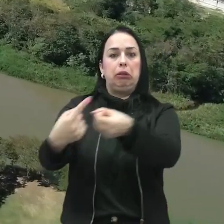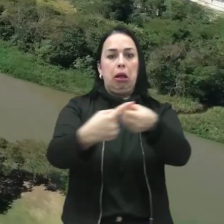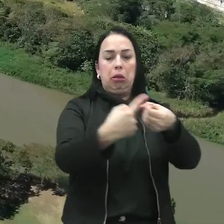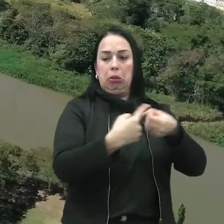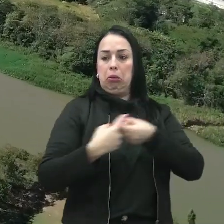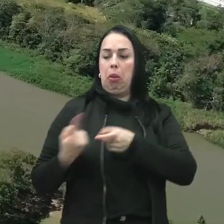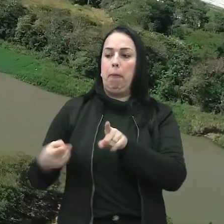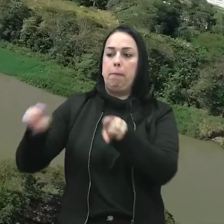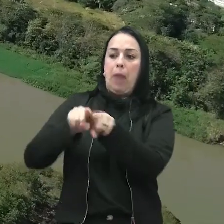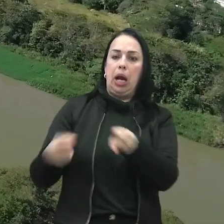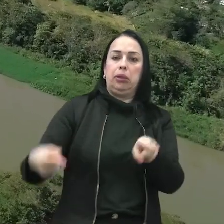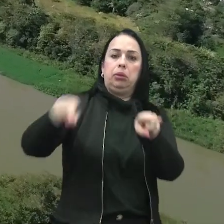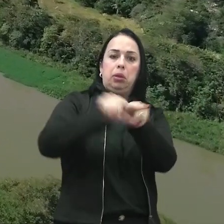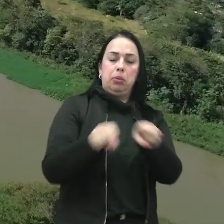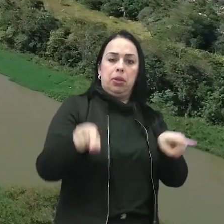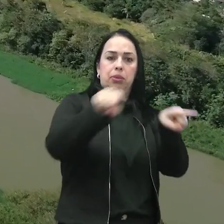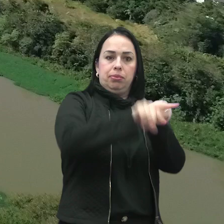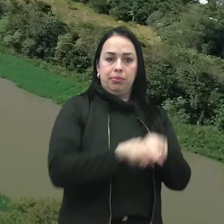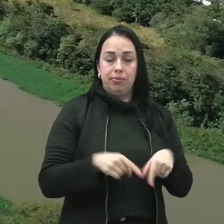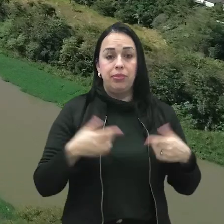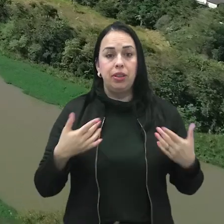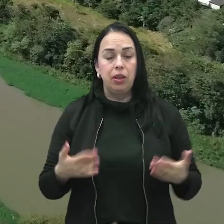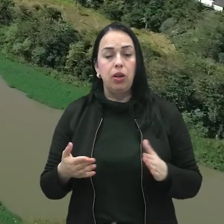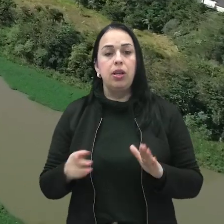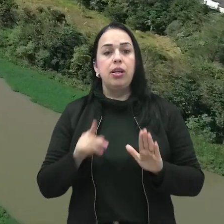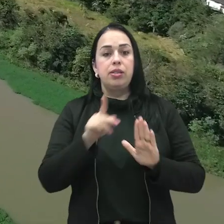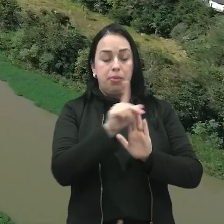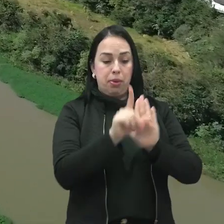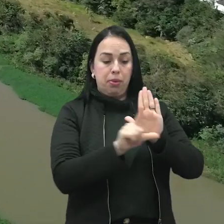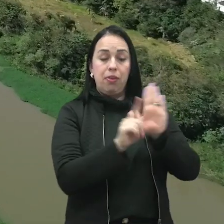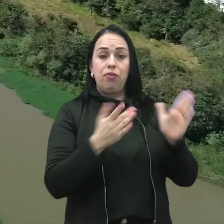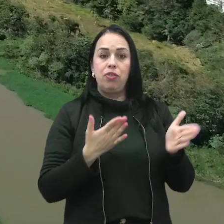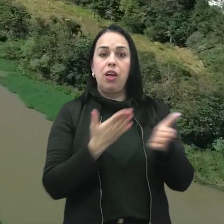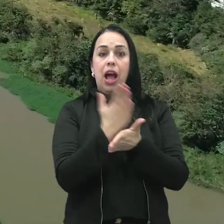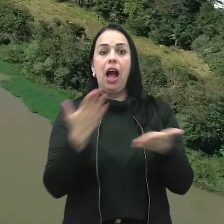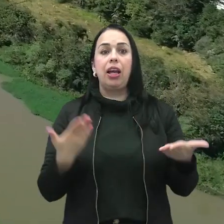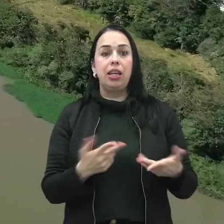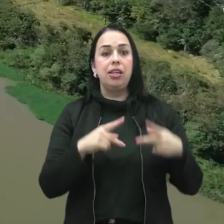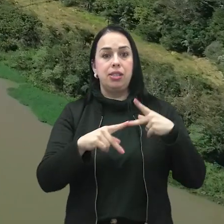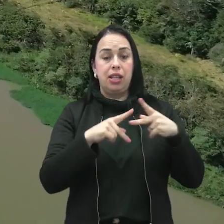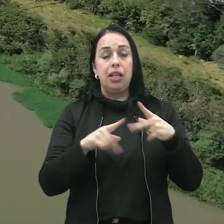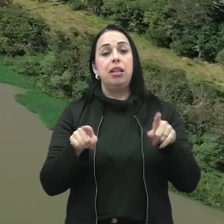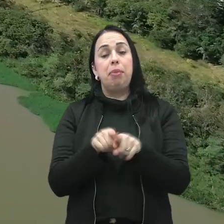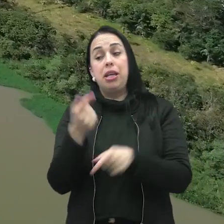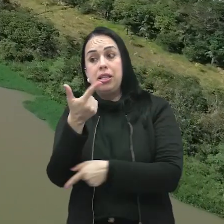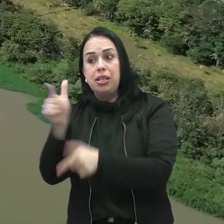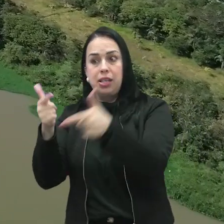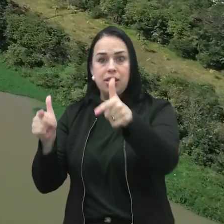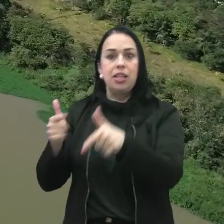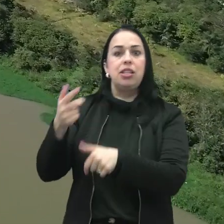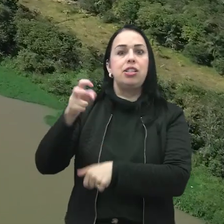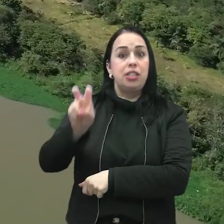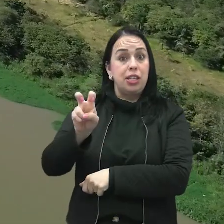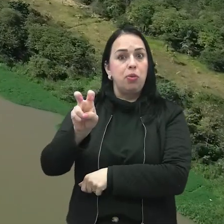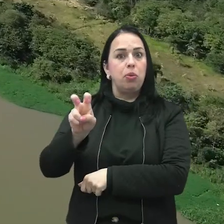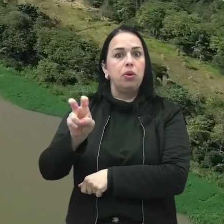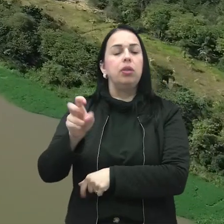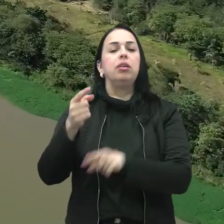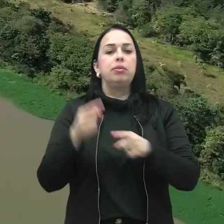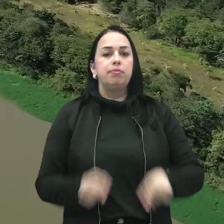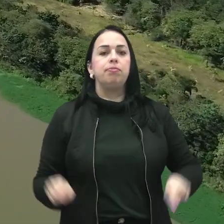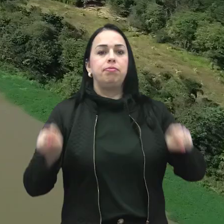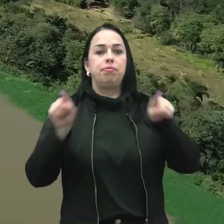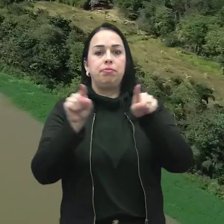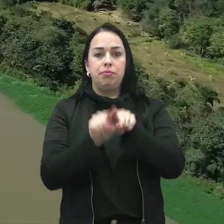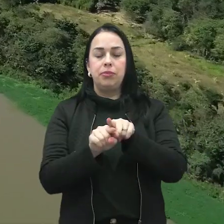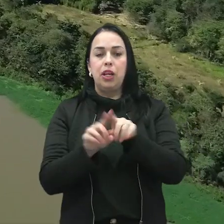diversas cidades do Vale do Paraíba e Litoral Norte. Com a aprovação da matéria, São José e outras 5 cidades passam a compor o